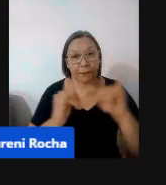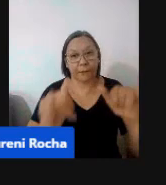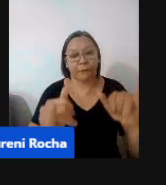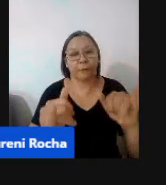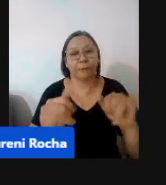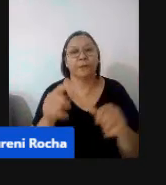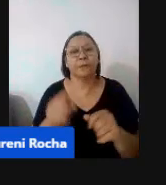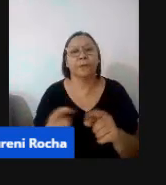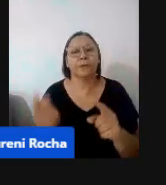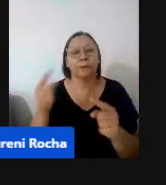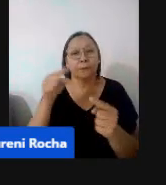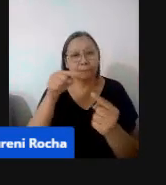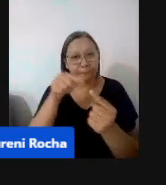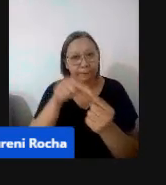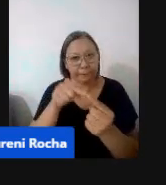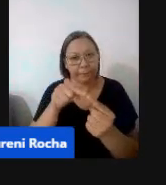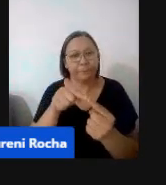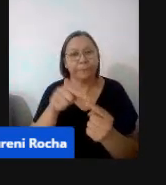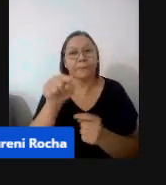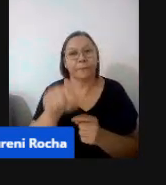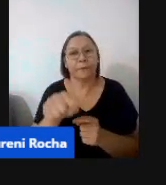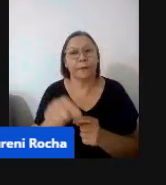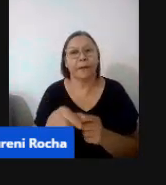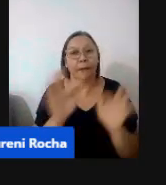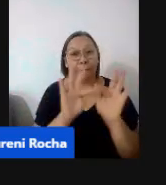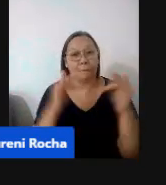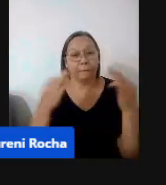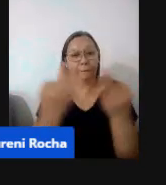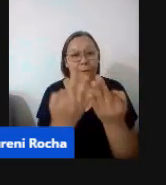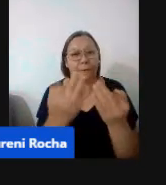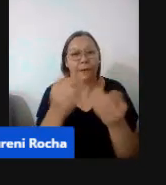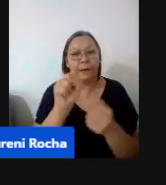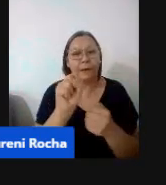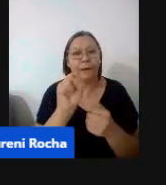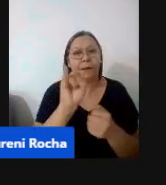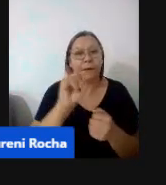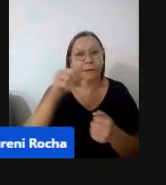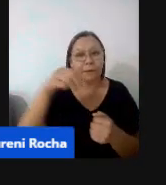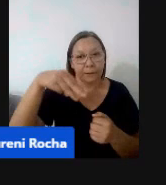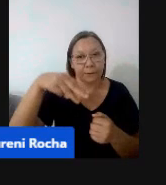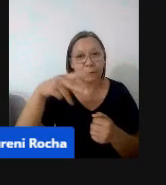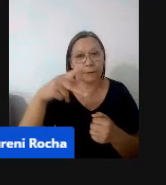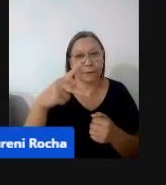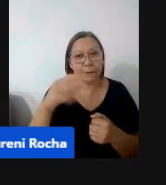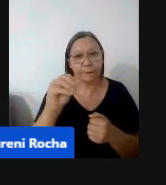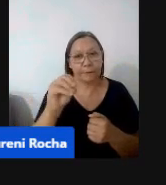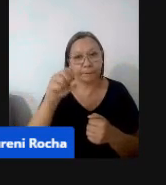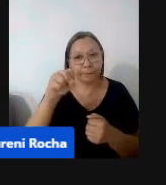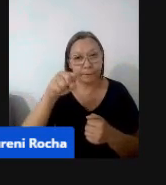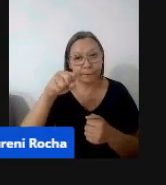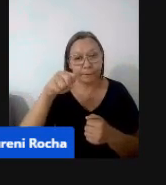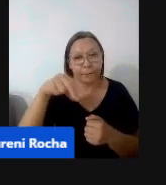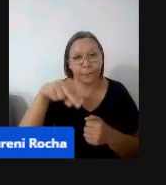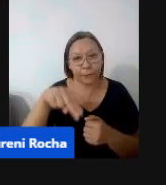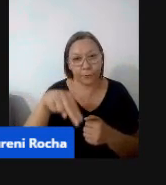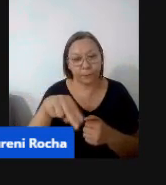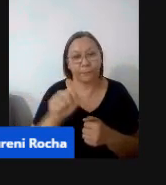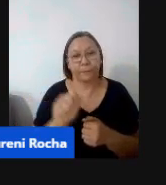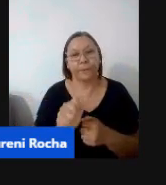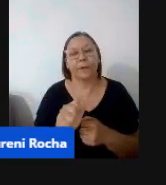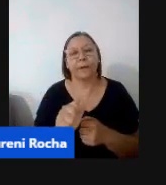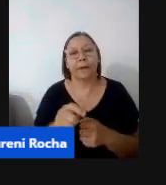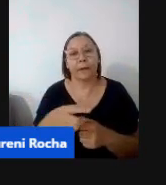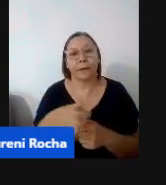Simpsons. Temos aí a idade, o peso e a altura